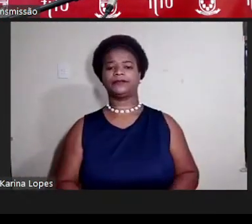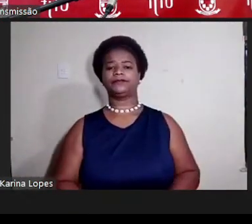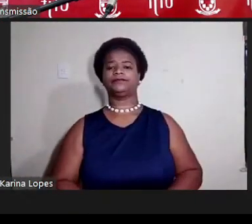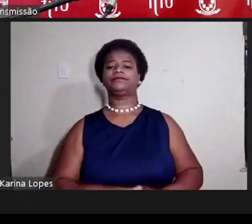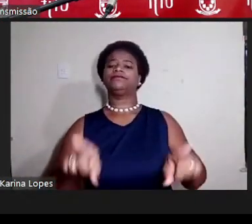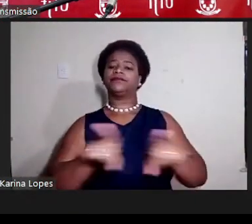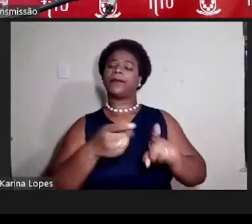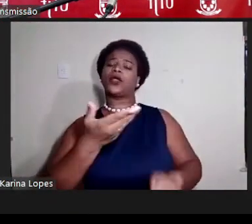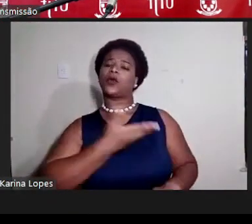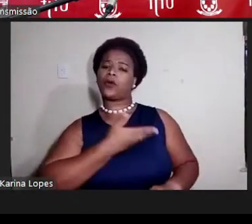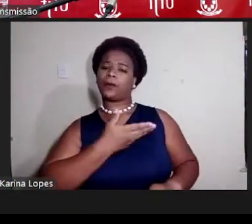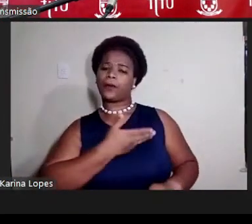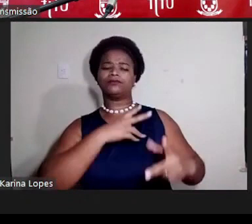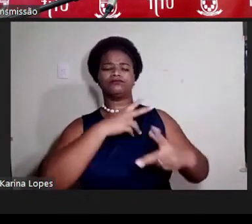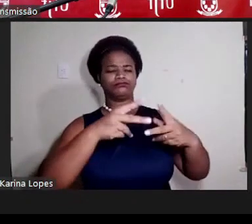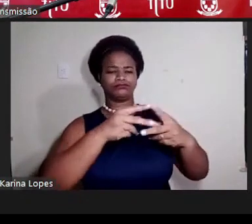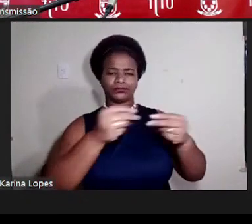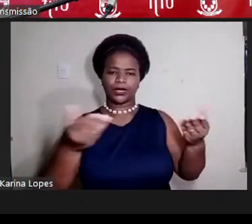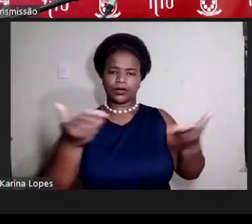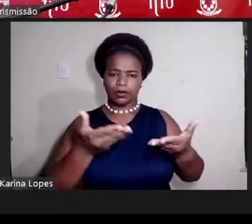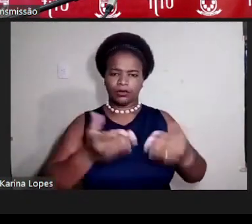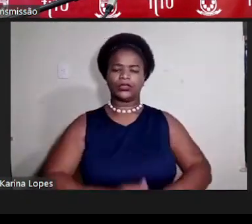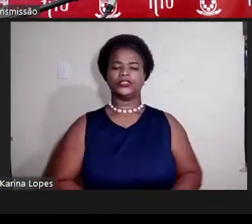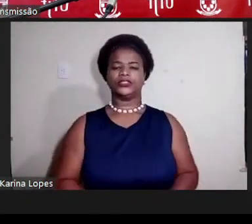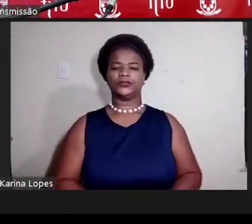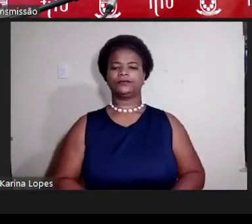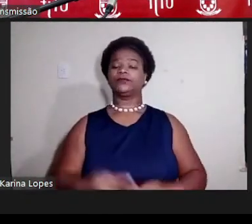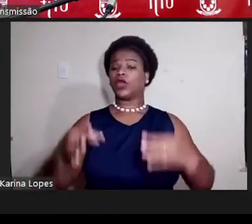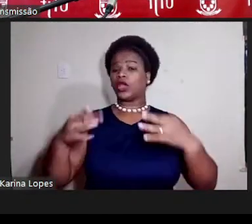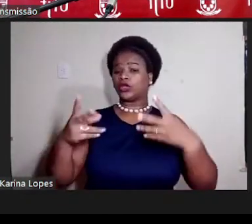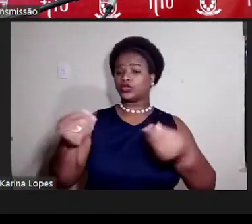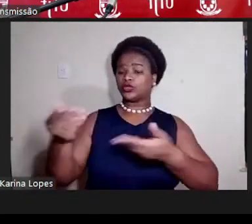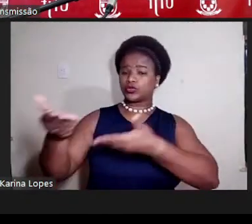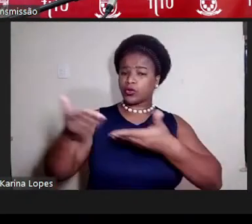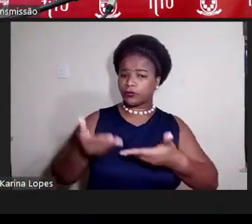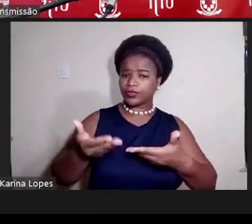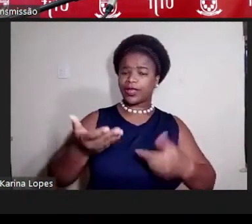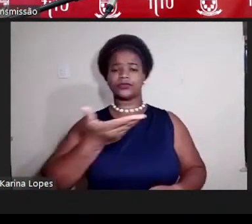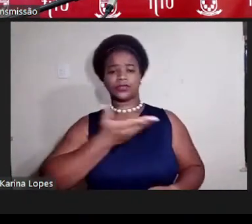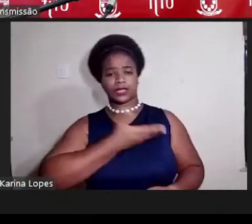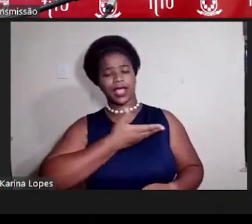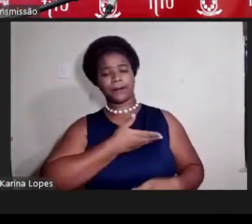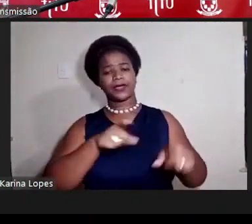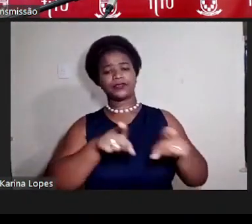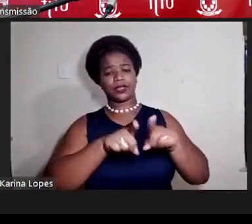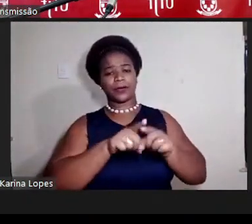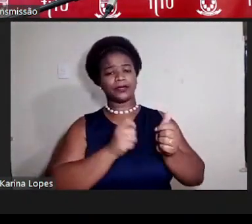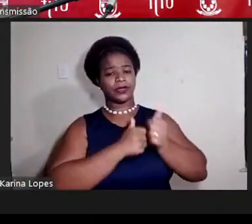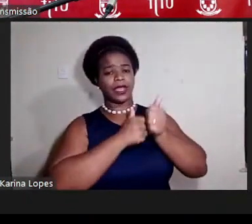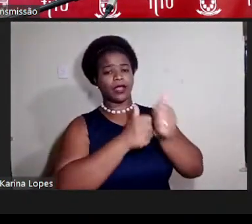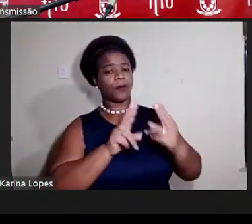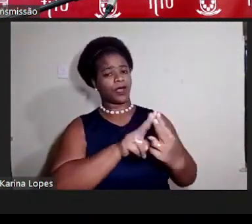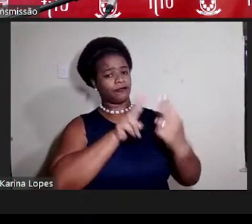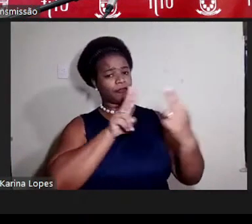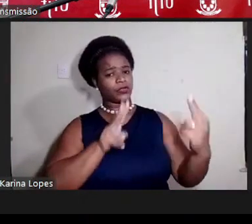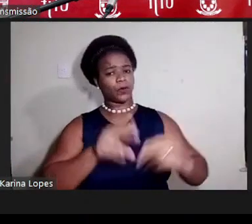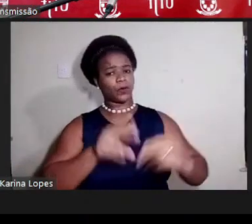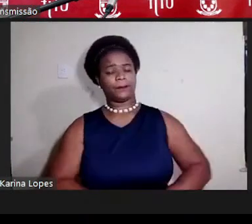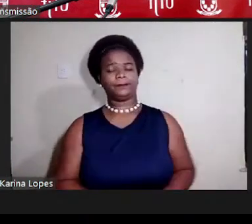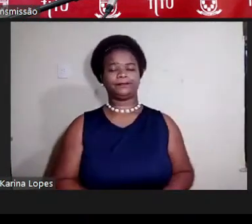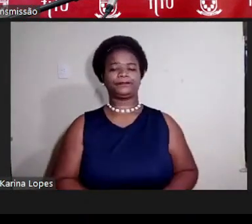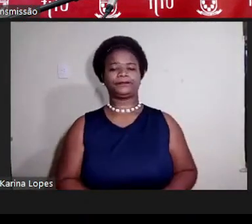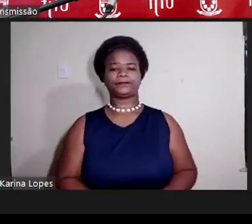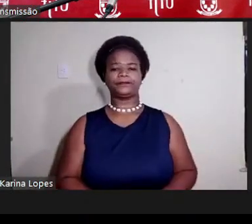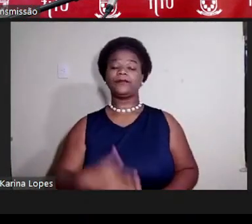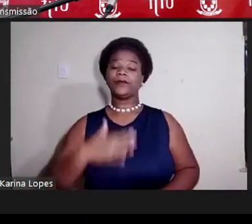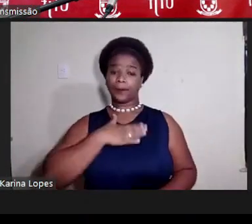companheiros homenageados, convidados, amigos que nos acompanham virtualmente. Para mim é uma